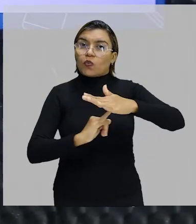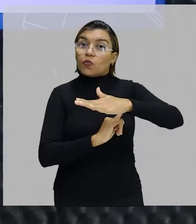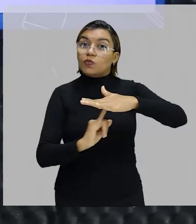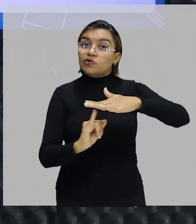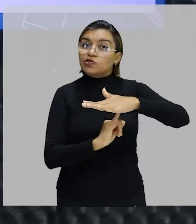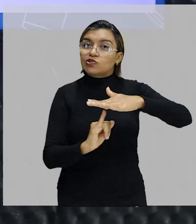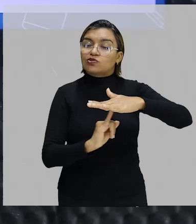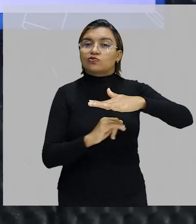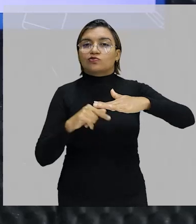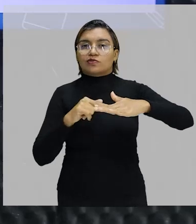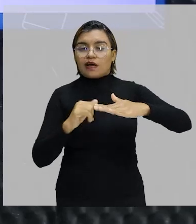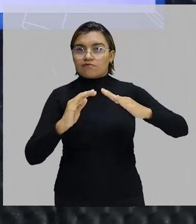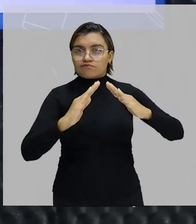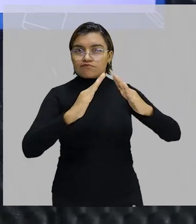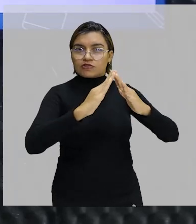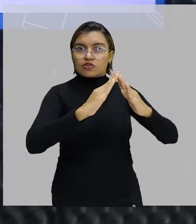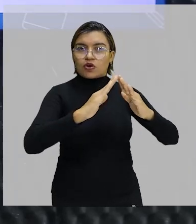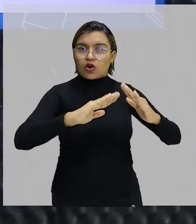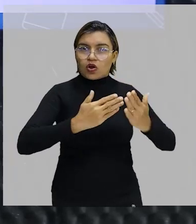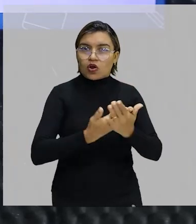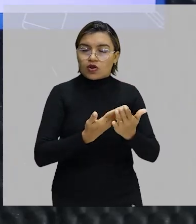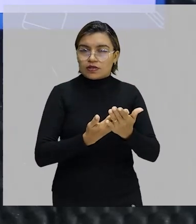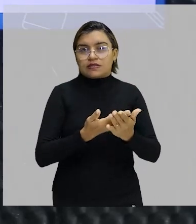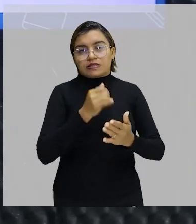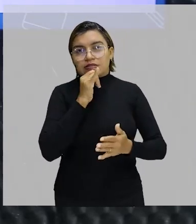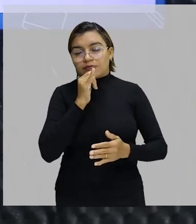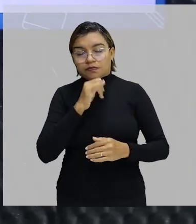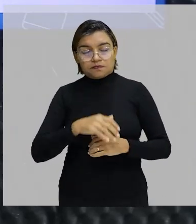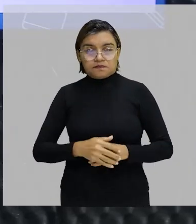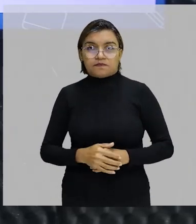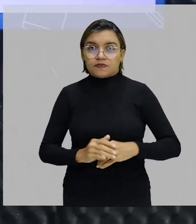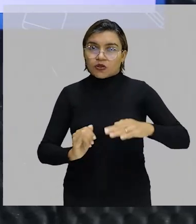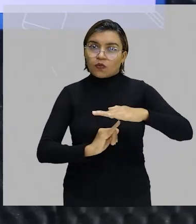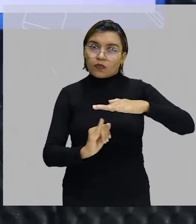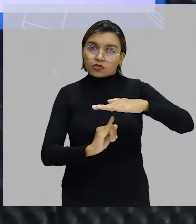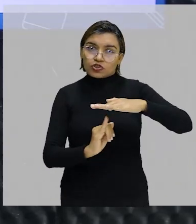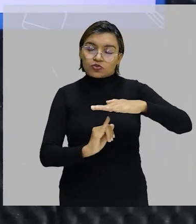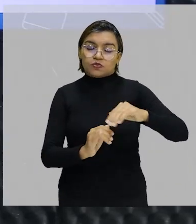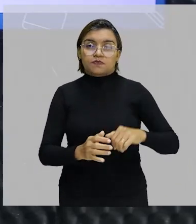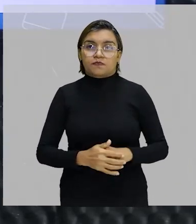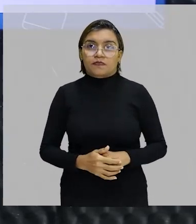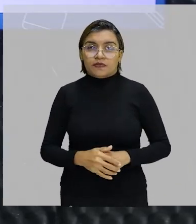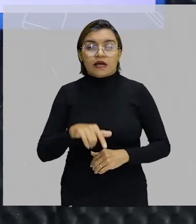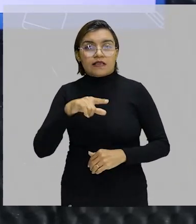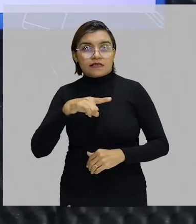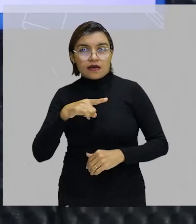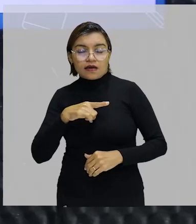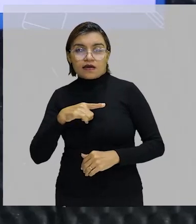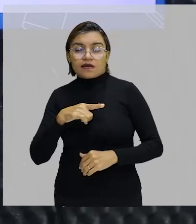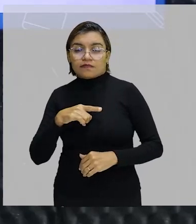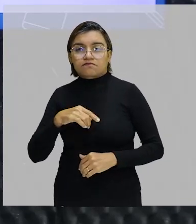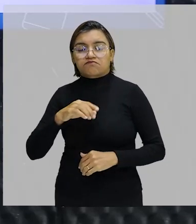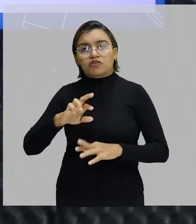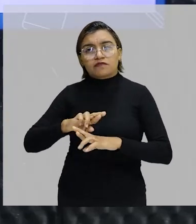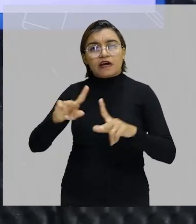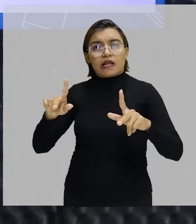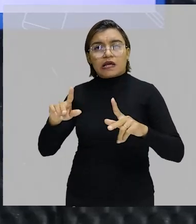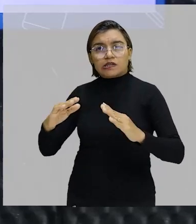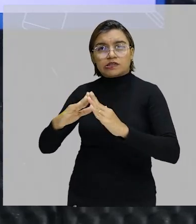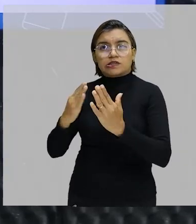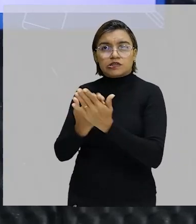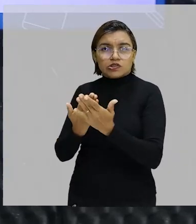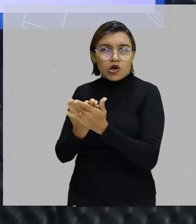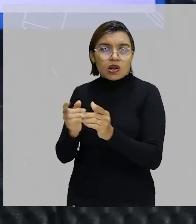exemplo, onde, como não é uma escola da rede estadual, que é um âmbito menor, onde existe uma relação mais direta